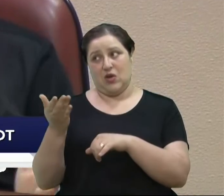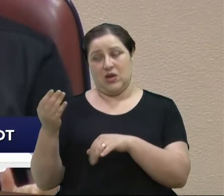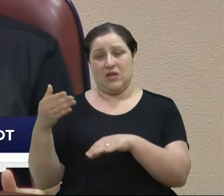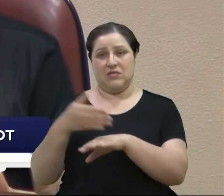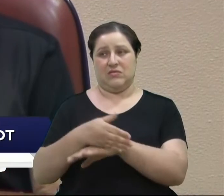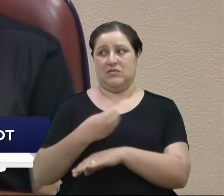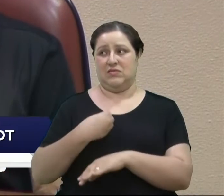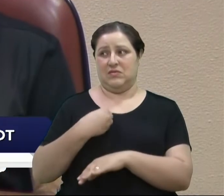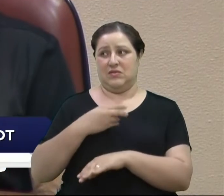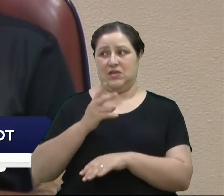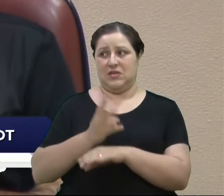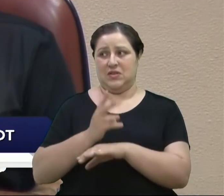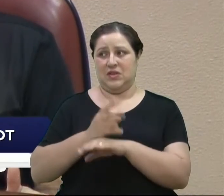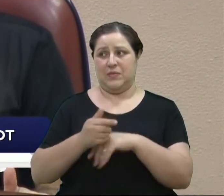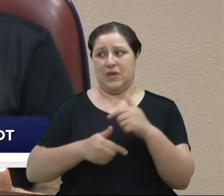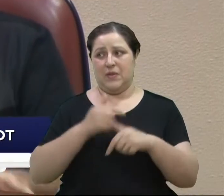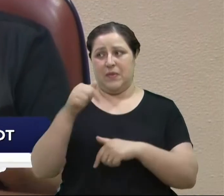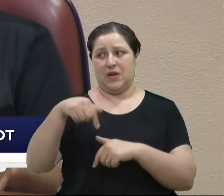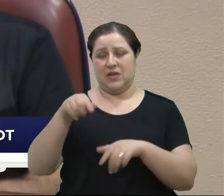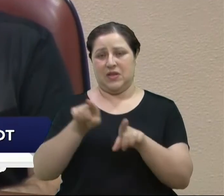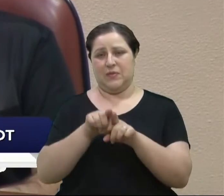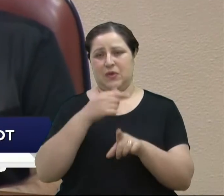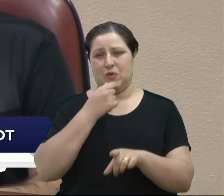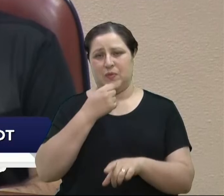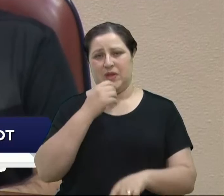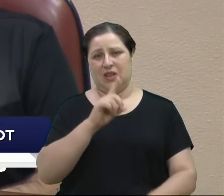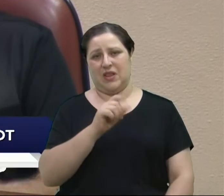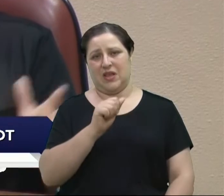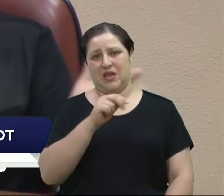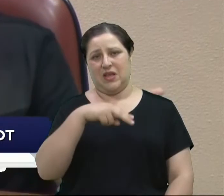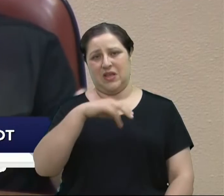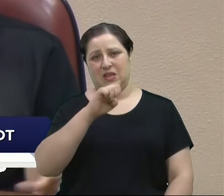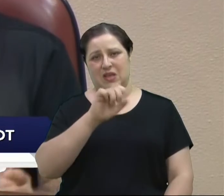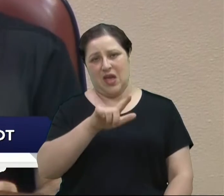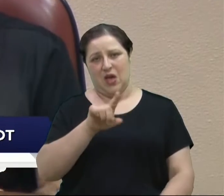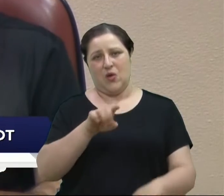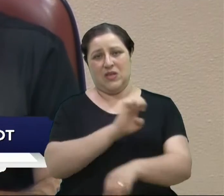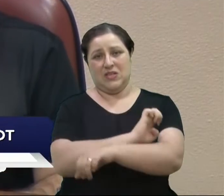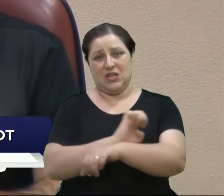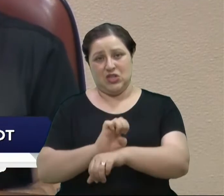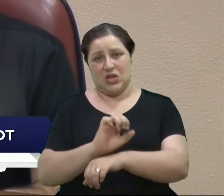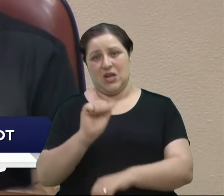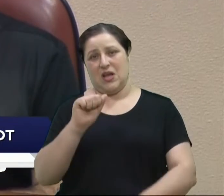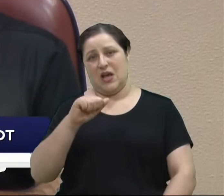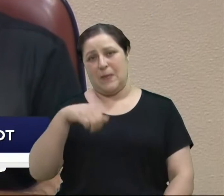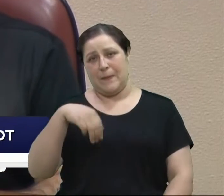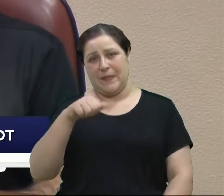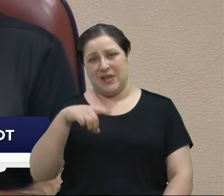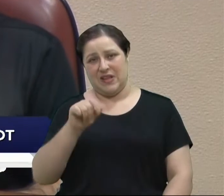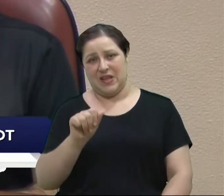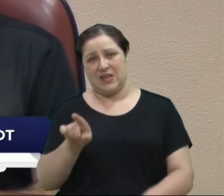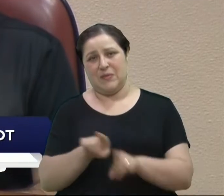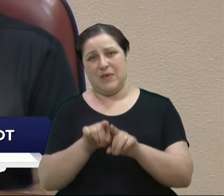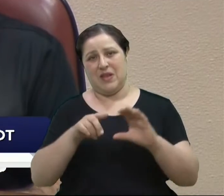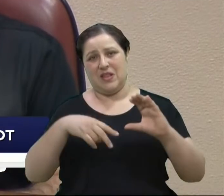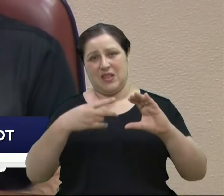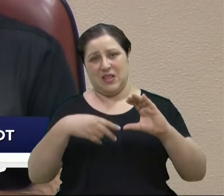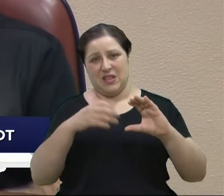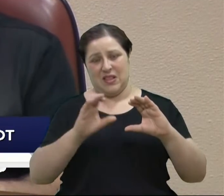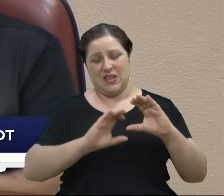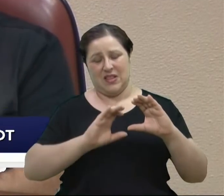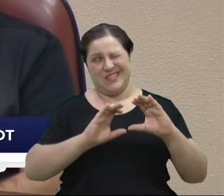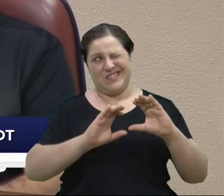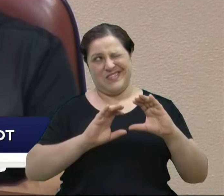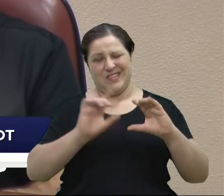sempre esteve trabalhando aqui conosco, ao Daniel, a estagiária Amanda, a TV Câmara, que também nos auxiliou bastante